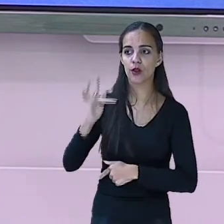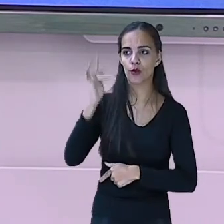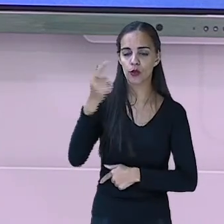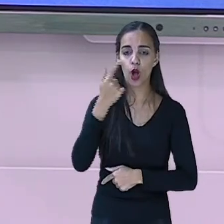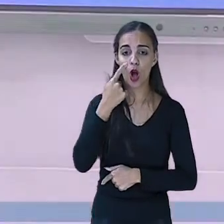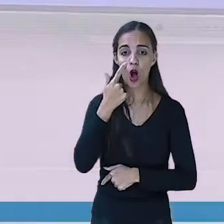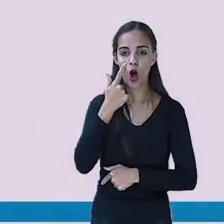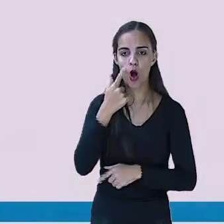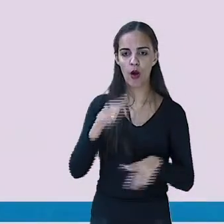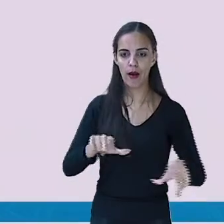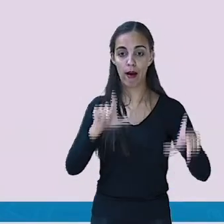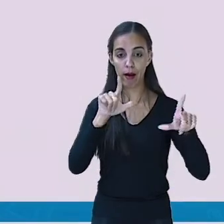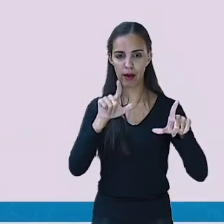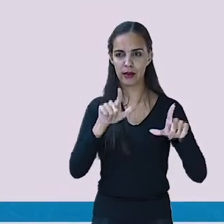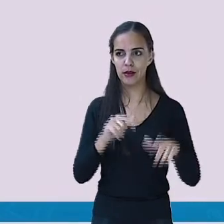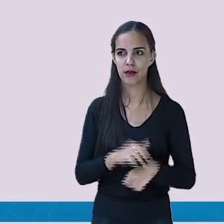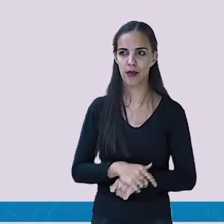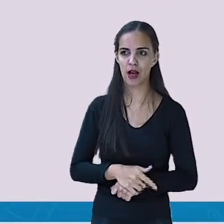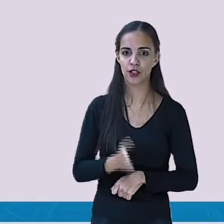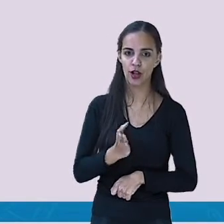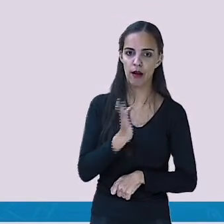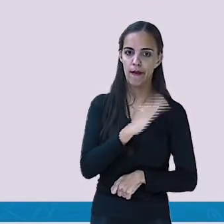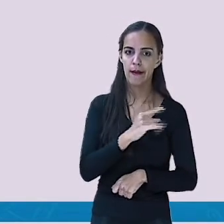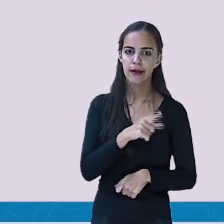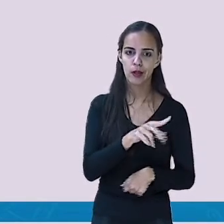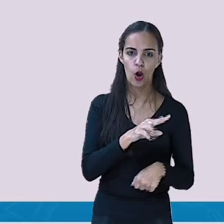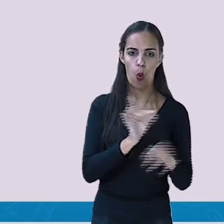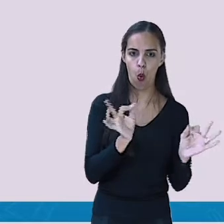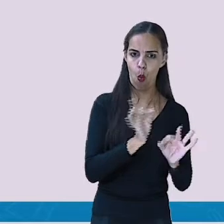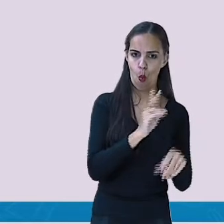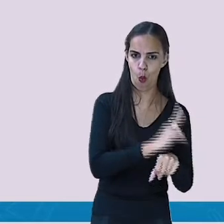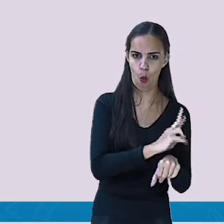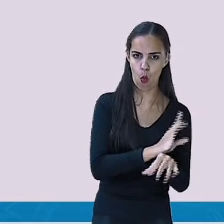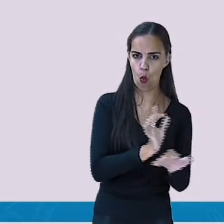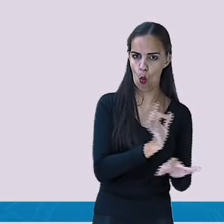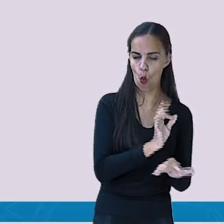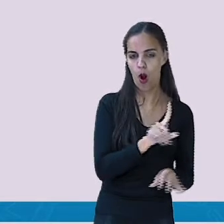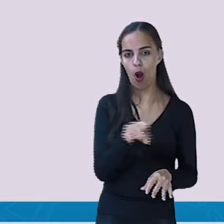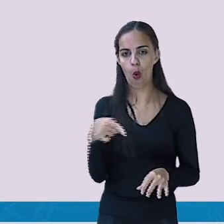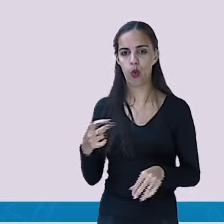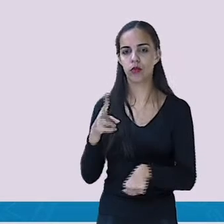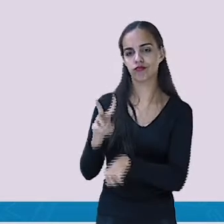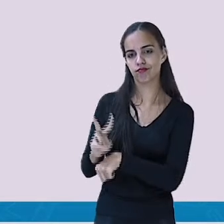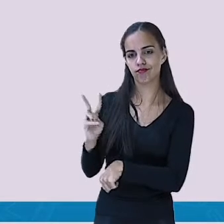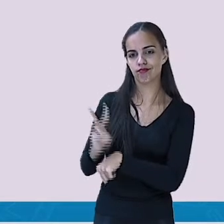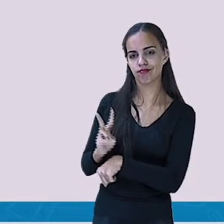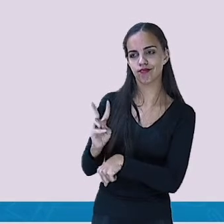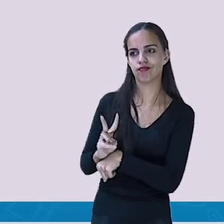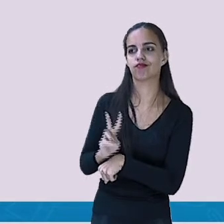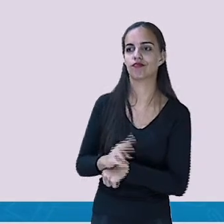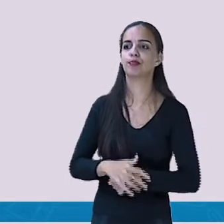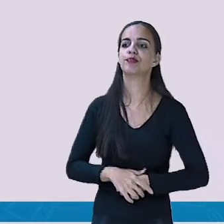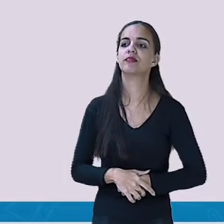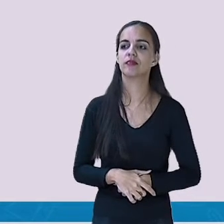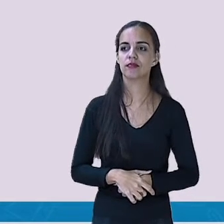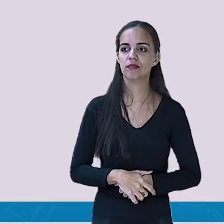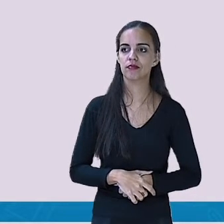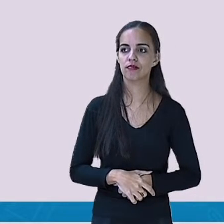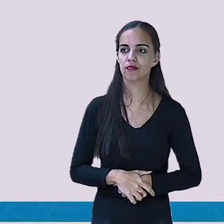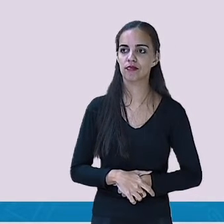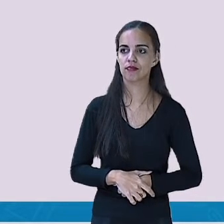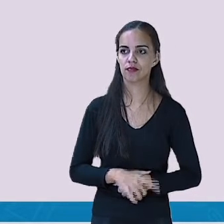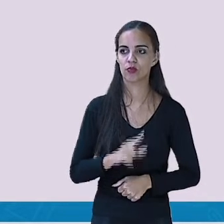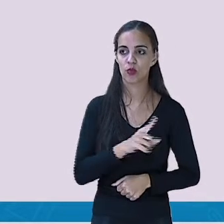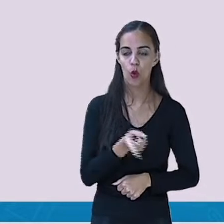esta imagem para esta. E aí, olha que triste. Este desenvolvimento, da direita para a esquerda, ele não